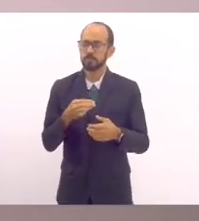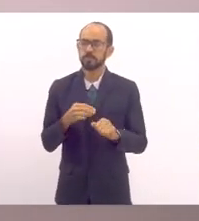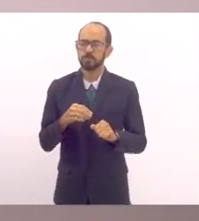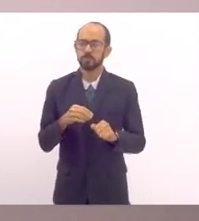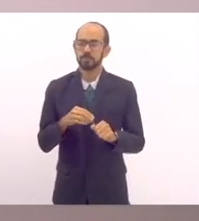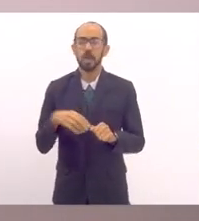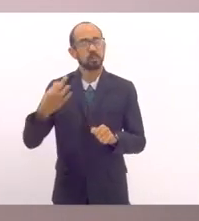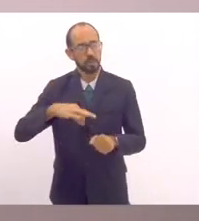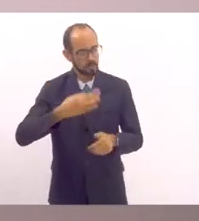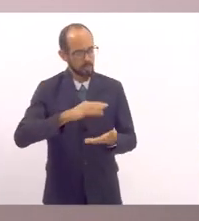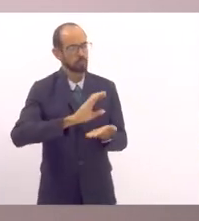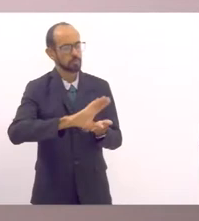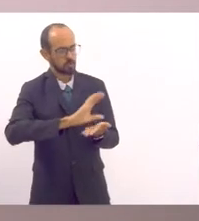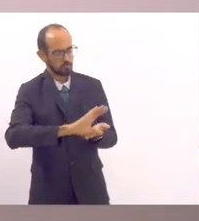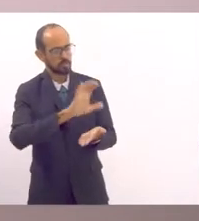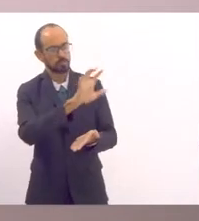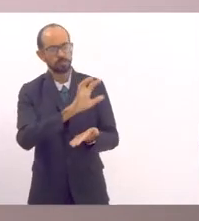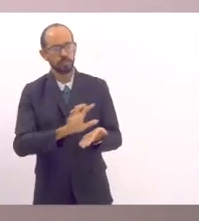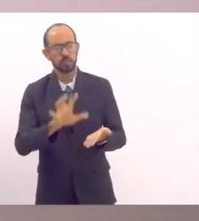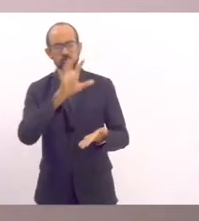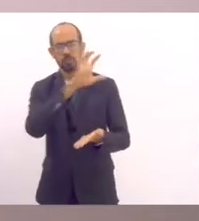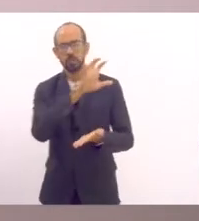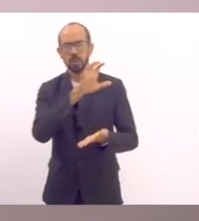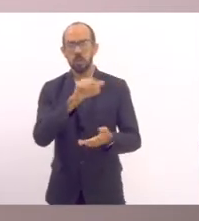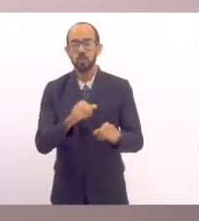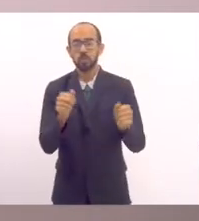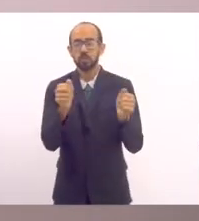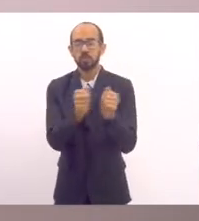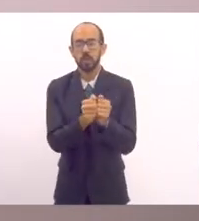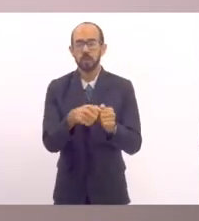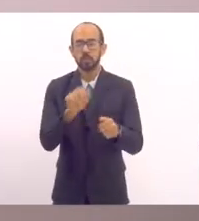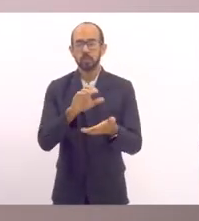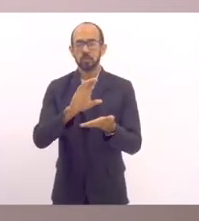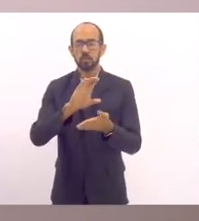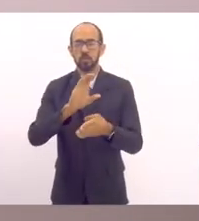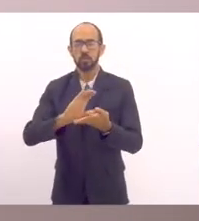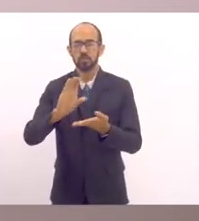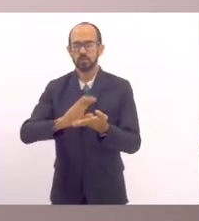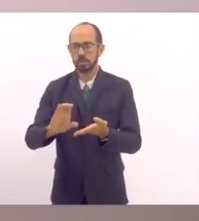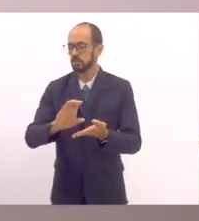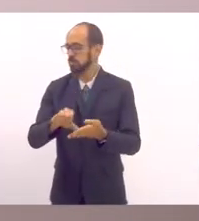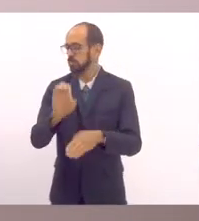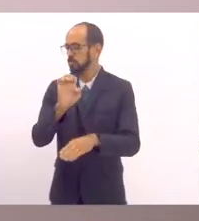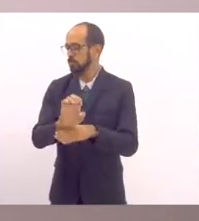dos conselhos regionais no conselho estadual. Tá? Isso é uma coisa que a gente vai discutir depois.